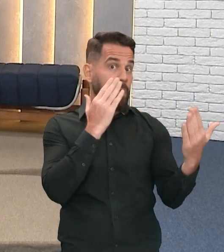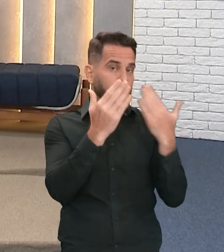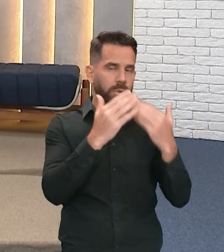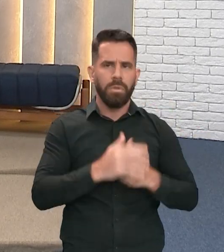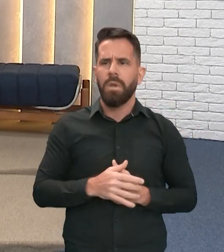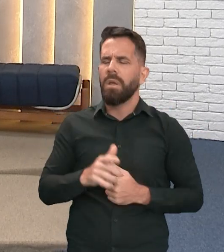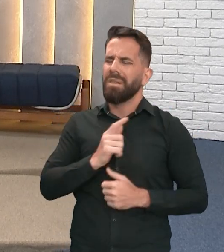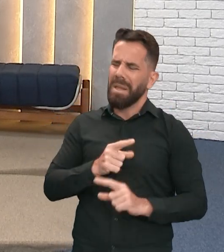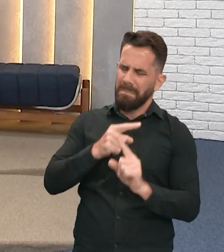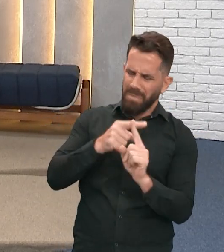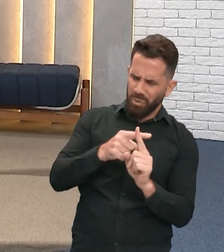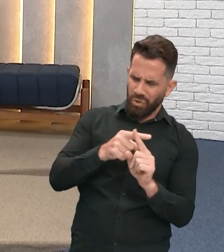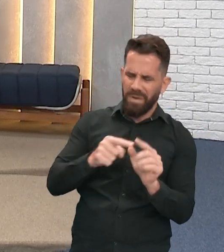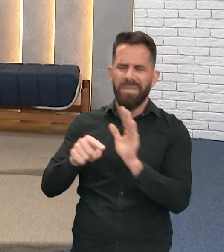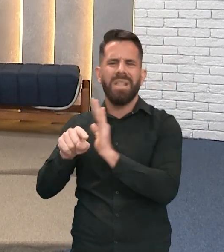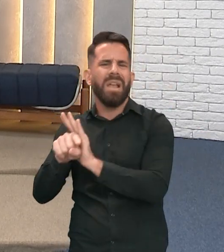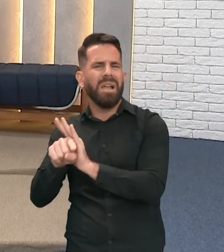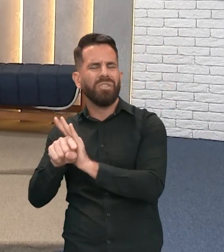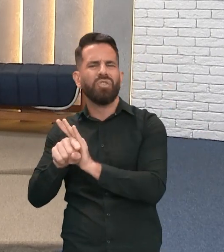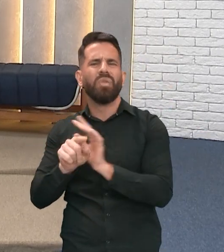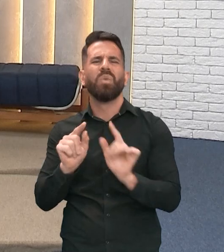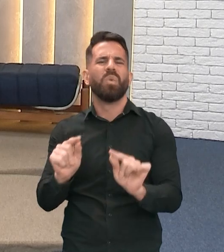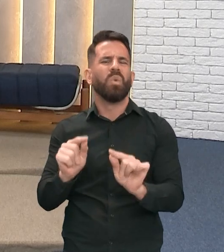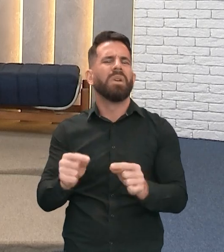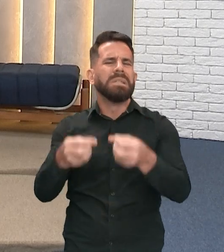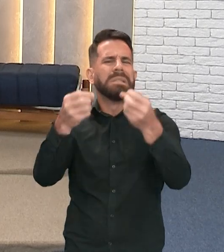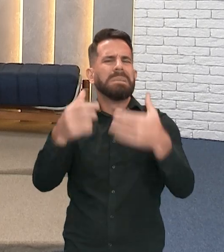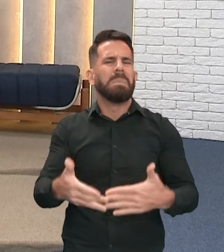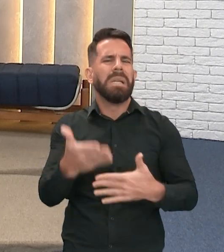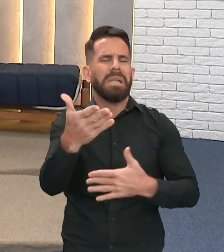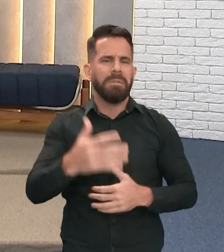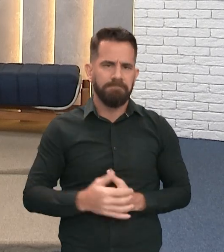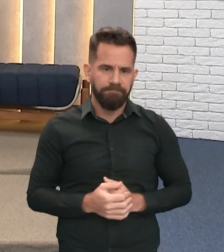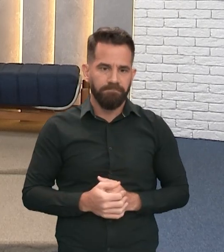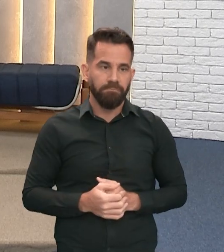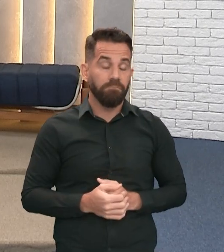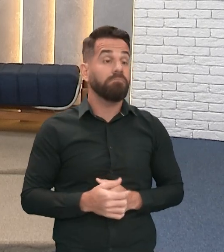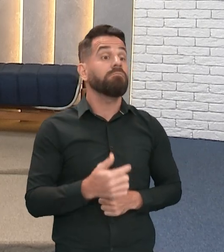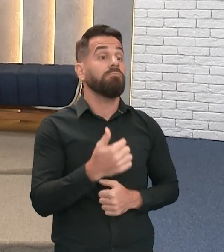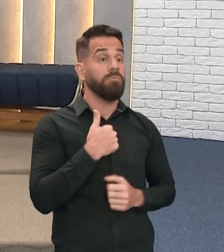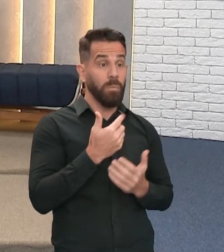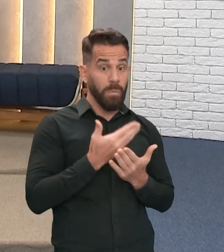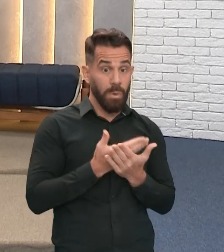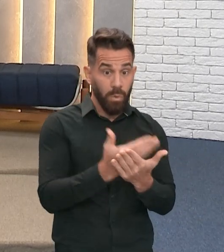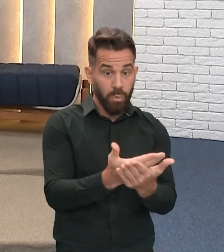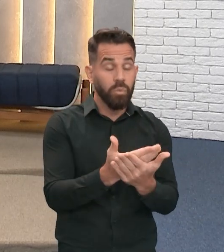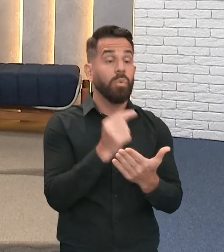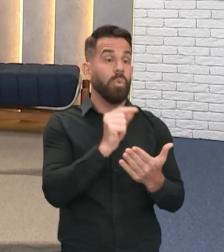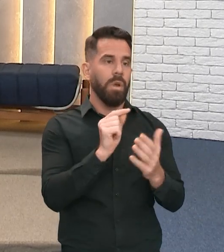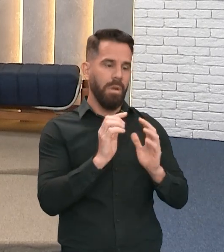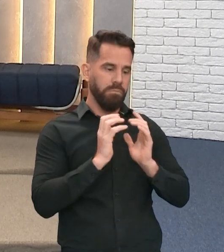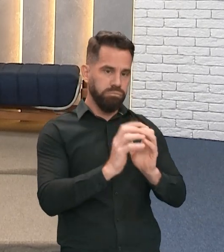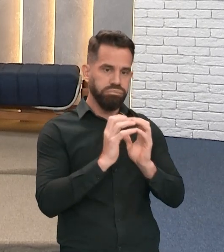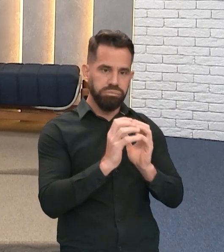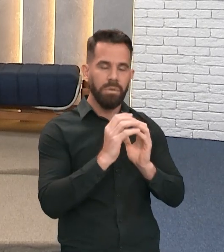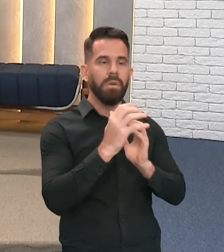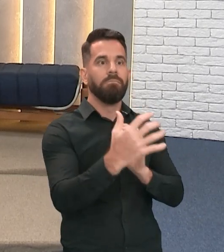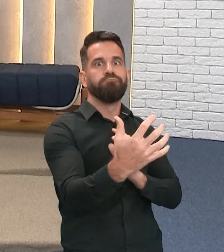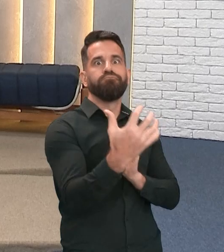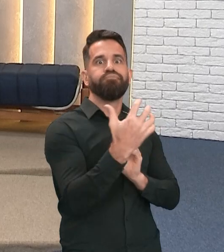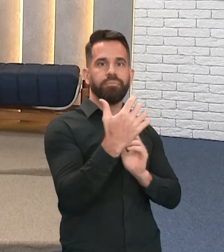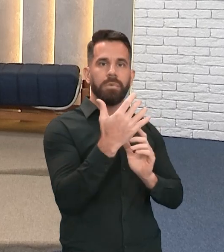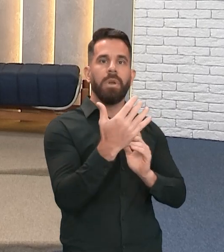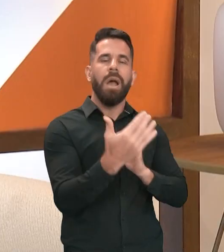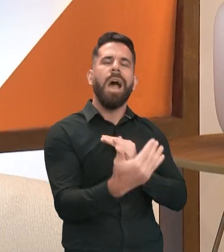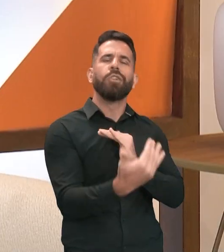e positiva? Quero que você explique isso pra gente. Certo. Eu estudei o desenvolvimento nas funções cognitivas. Quando a gente fala de desenvolvimento das